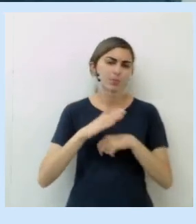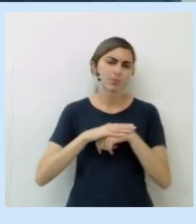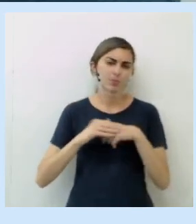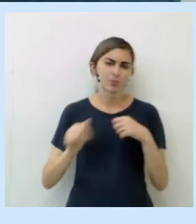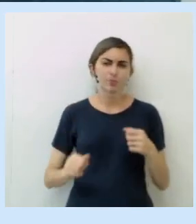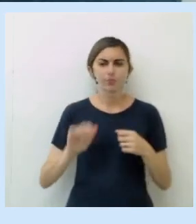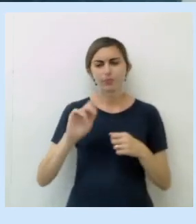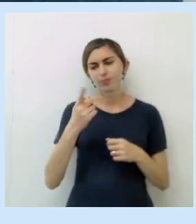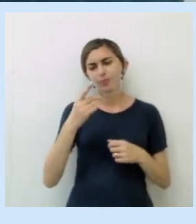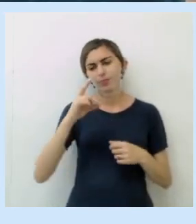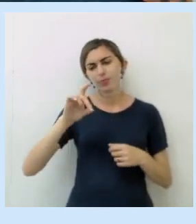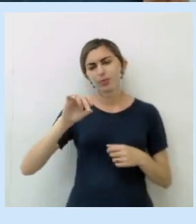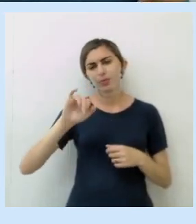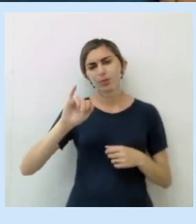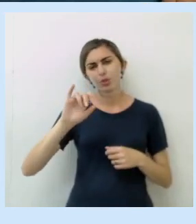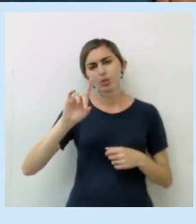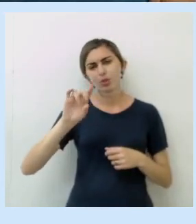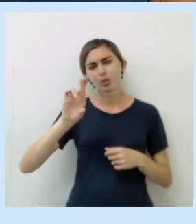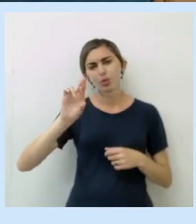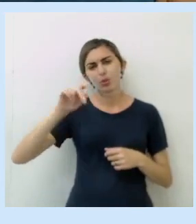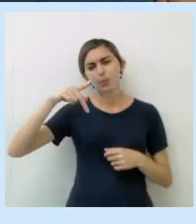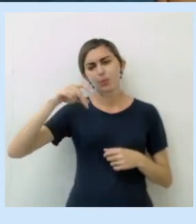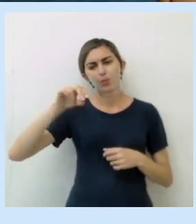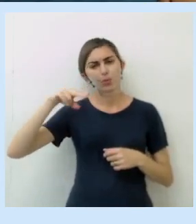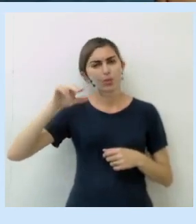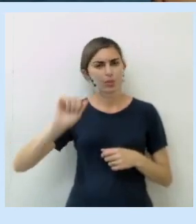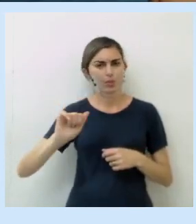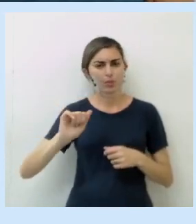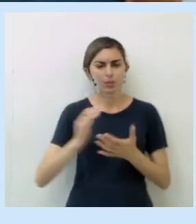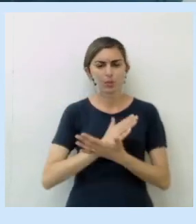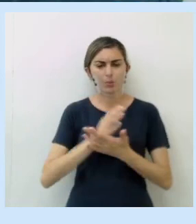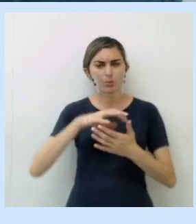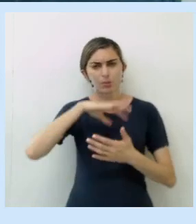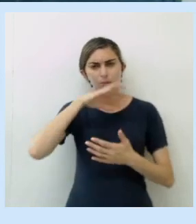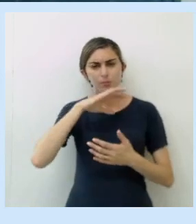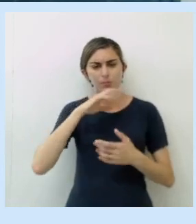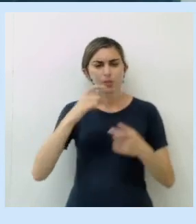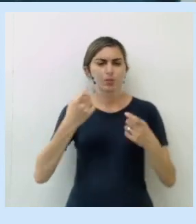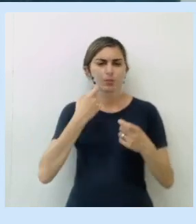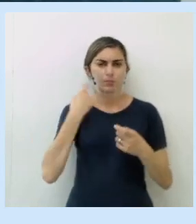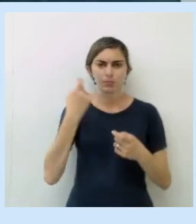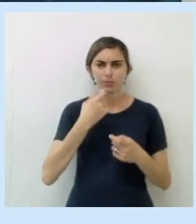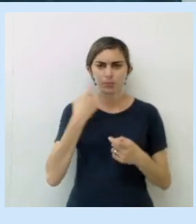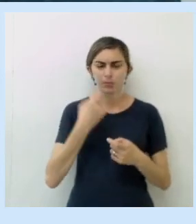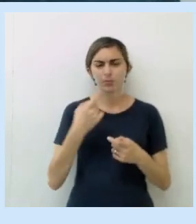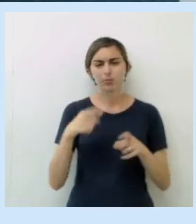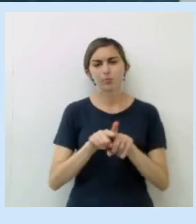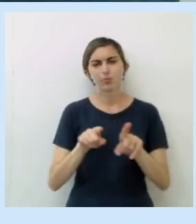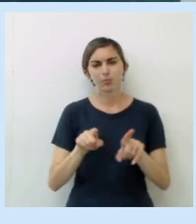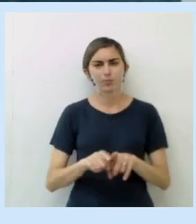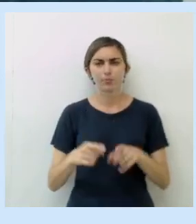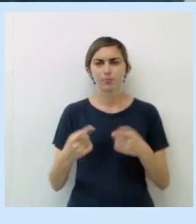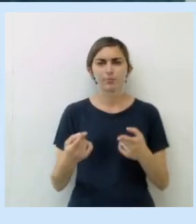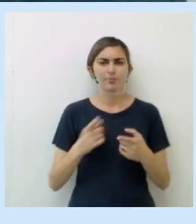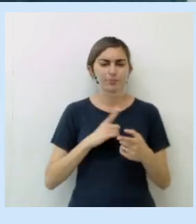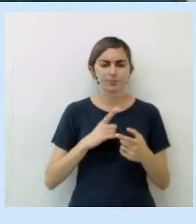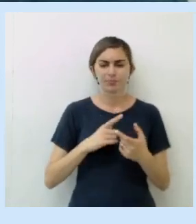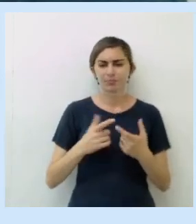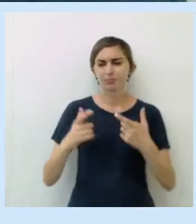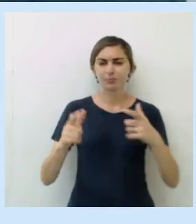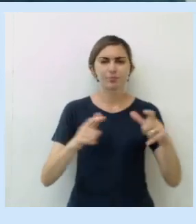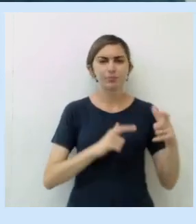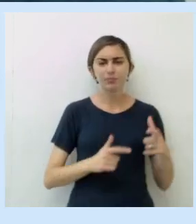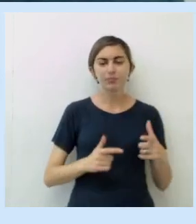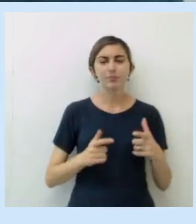de hidroponia, por exemplo, e criar certos animais ou peixes em condições também artificiais, sem grandes